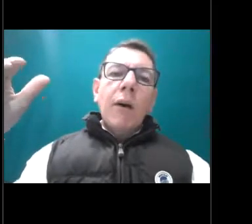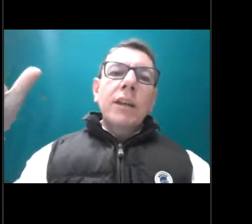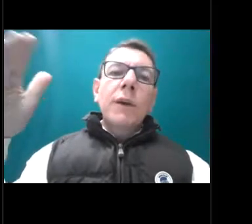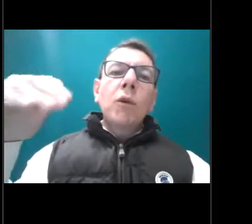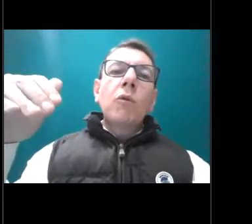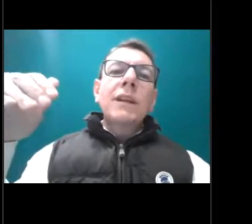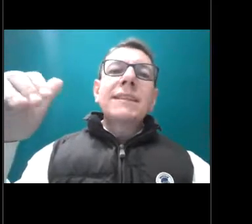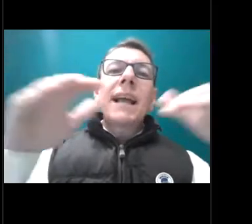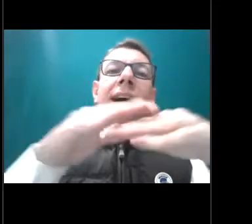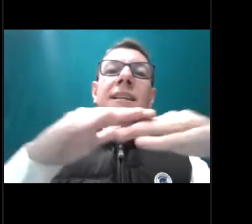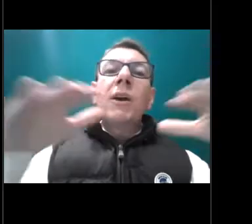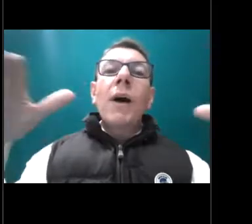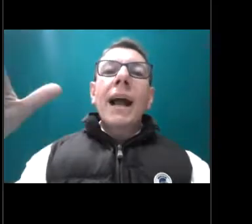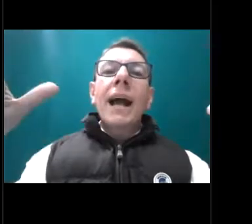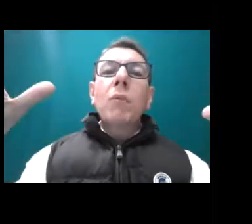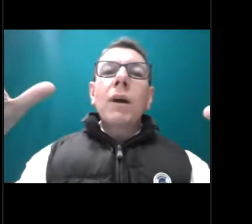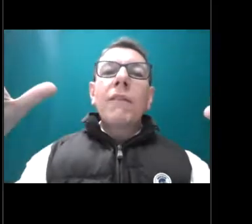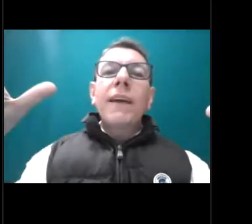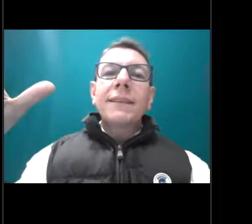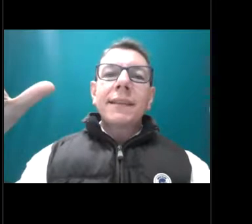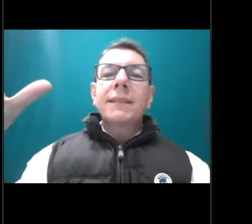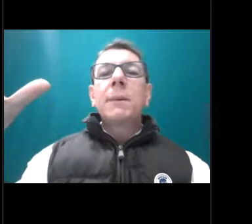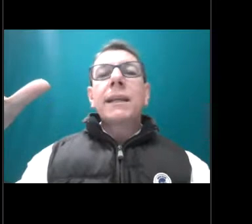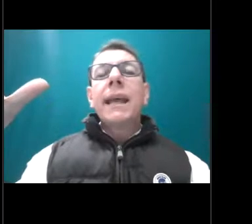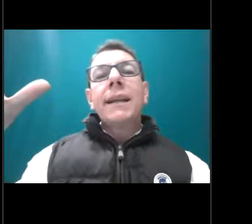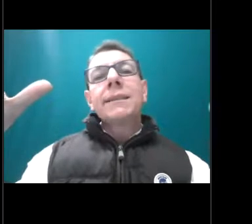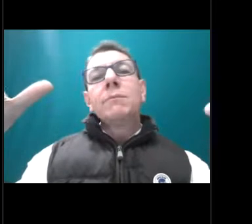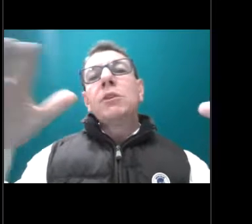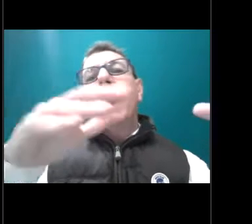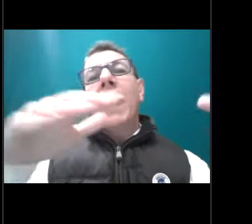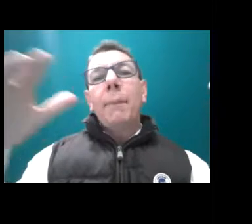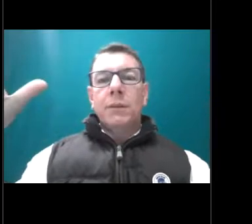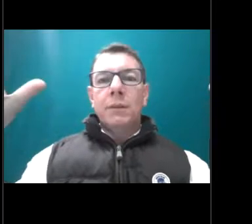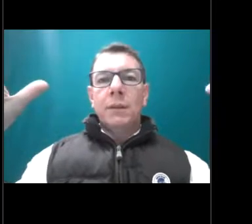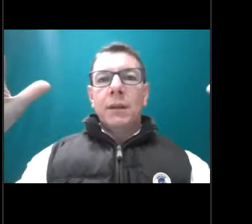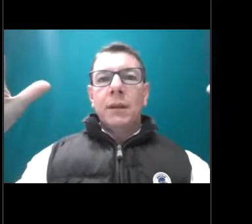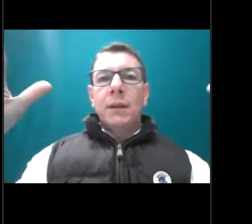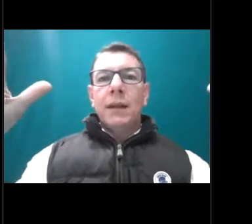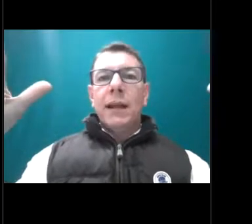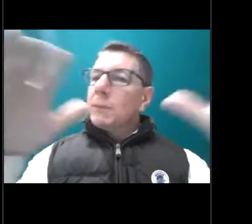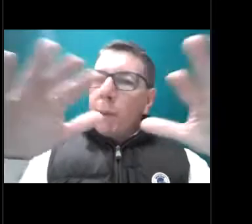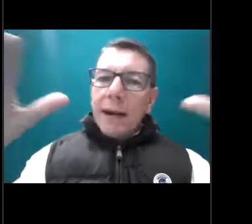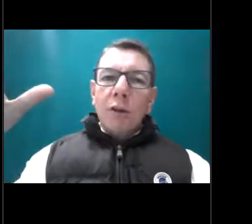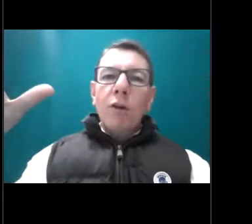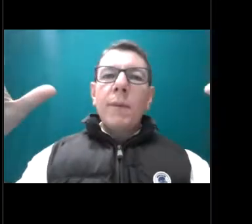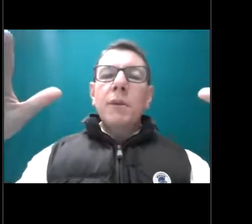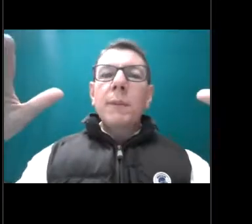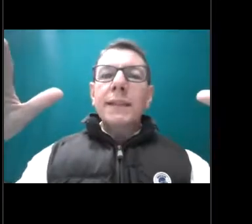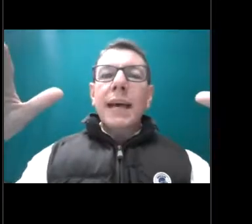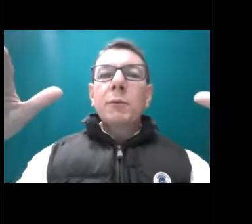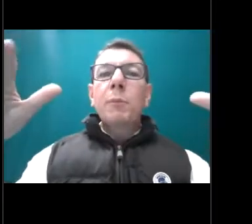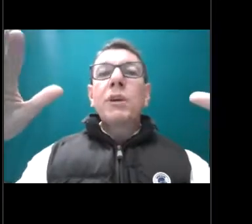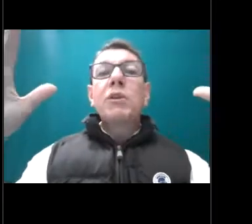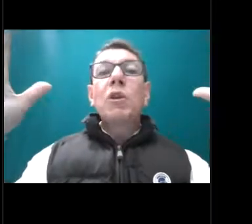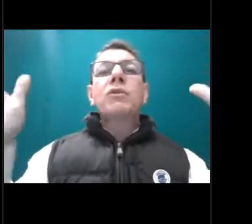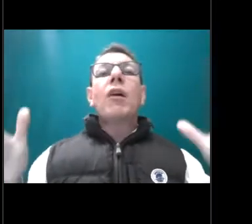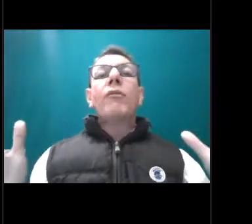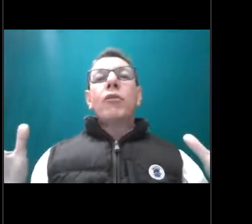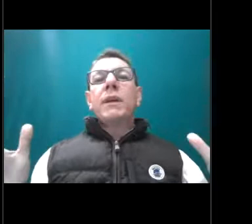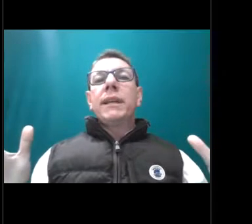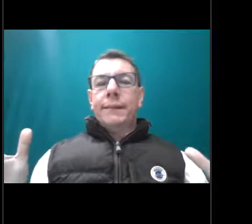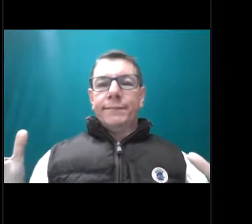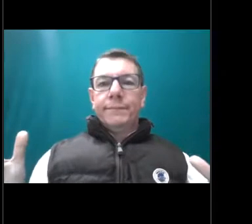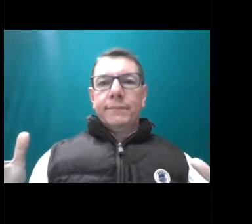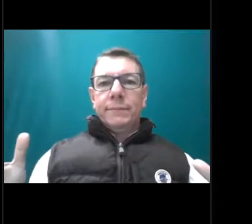quer dizer, a hora que eu inoculo essa silagem, eu acabo com a festa das bactérias muito mais rápido. Elas param de comer muito mais rápido. Por isso que